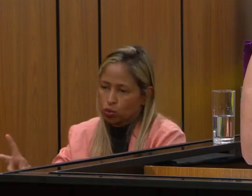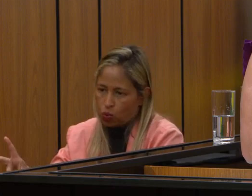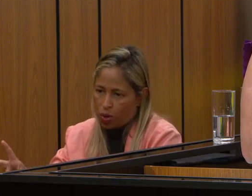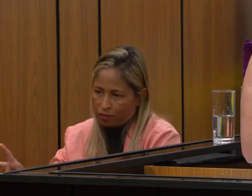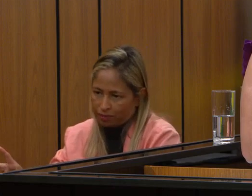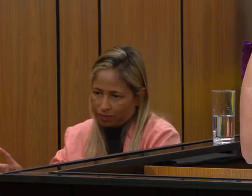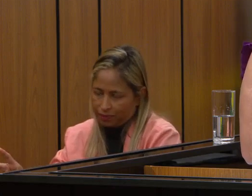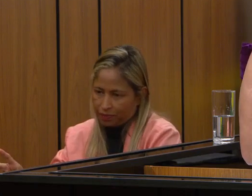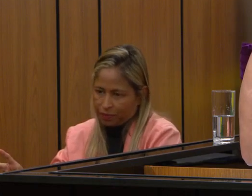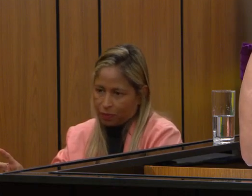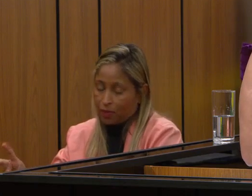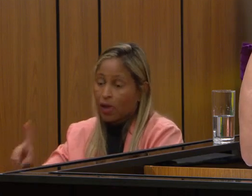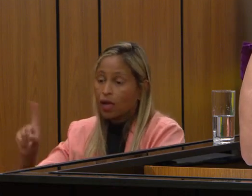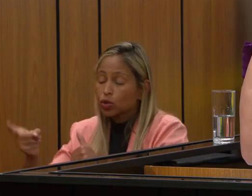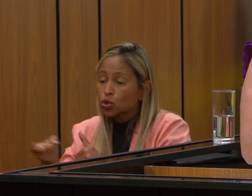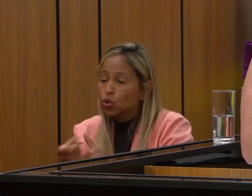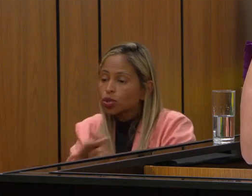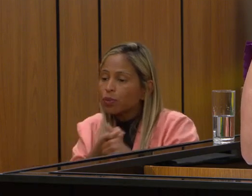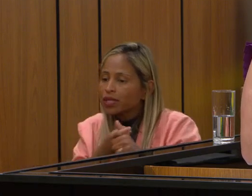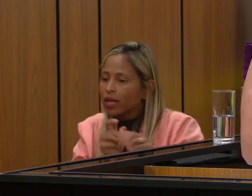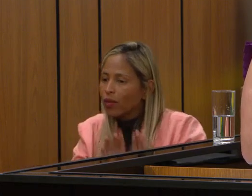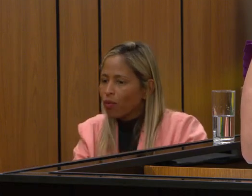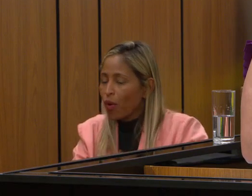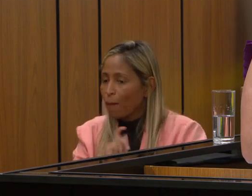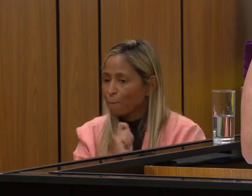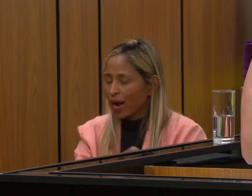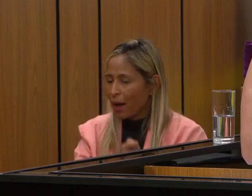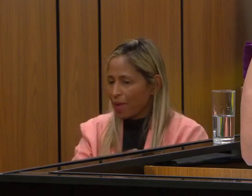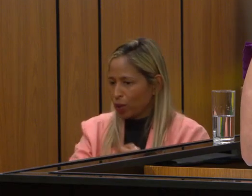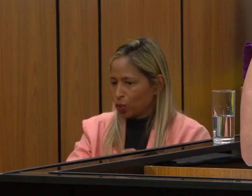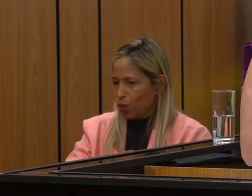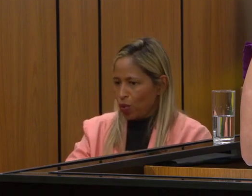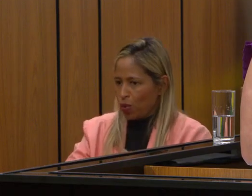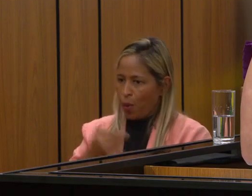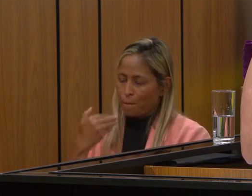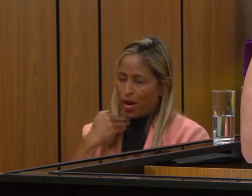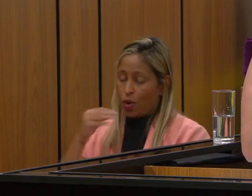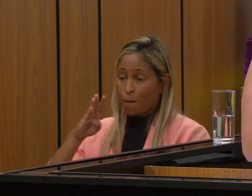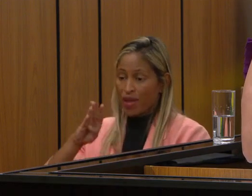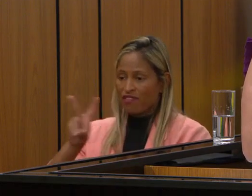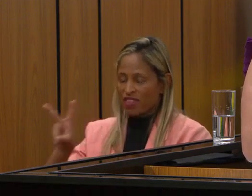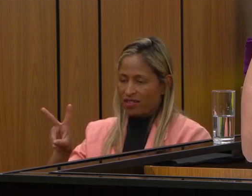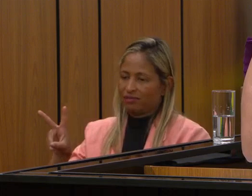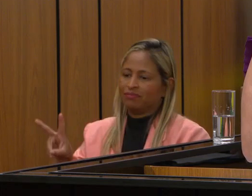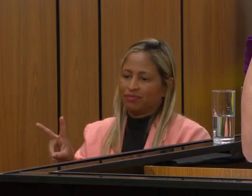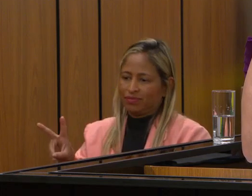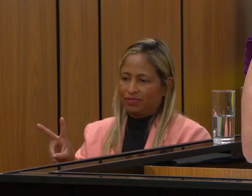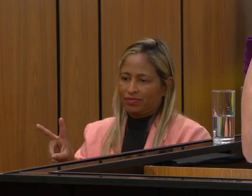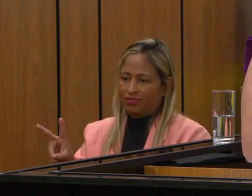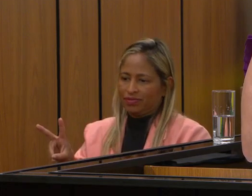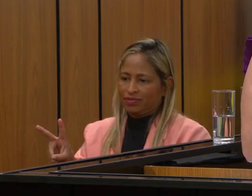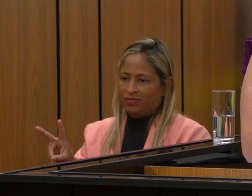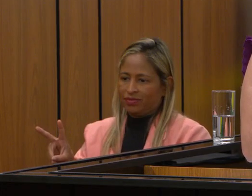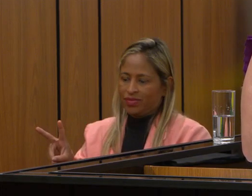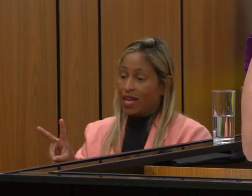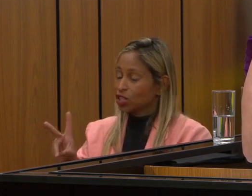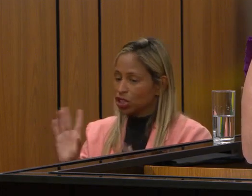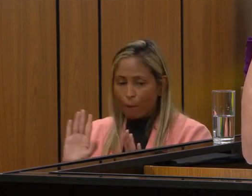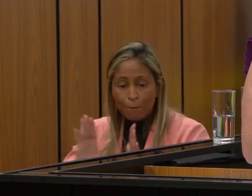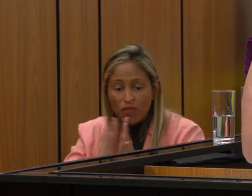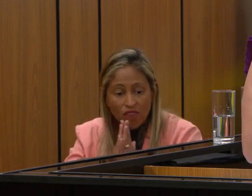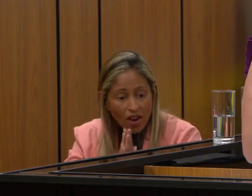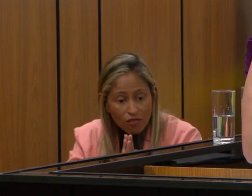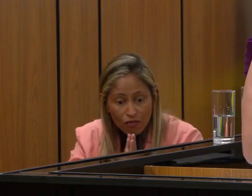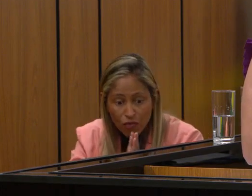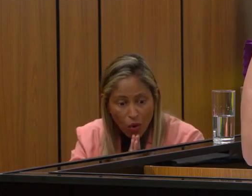eu suspendi o pagamento com a BV Financeira no que eu venho diariamente